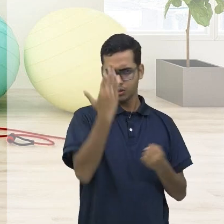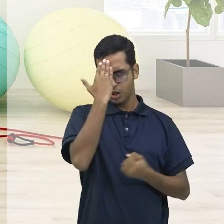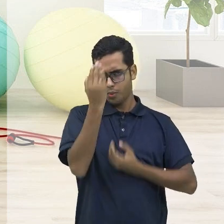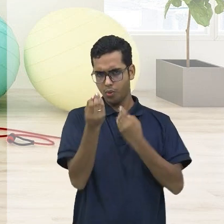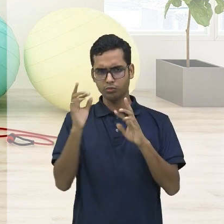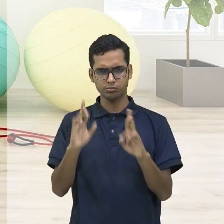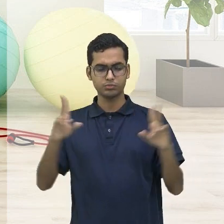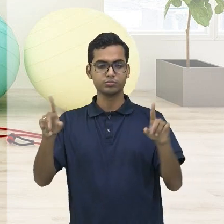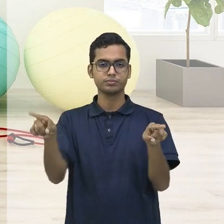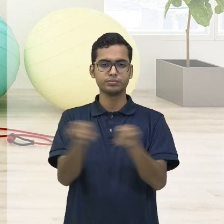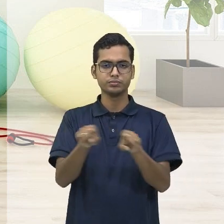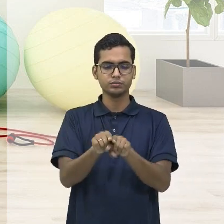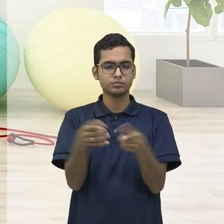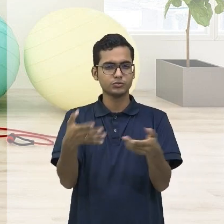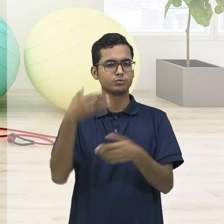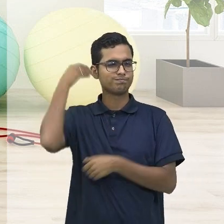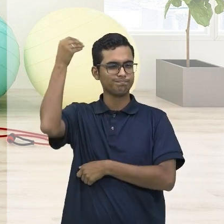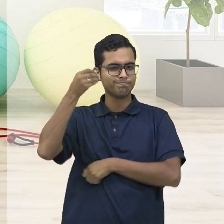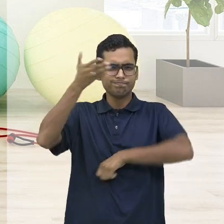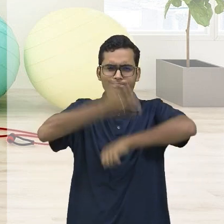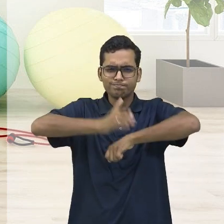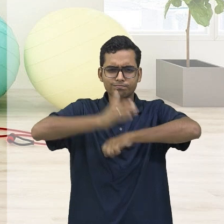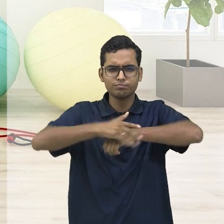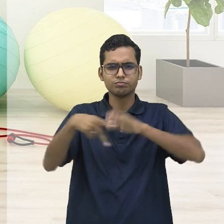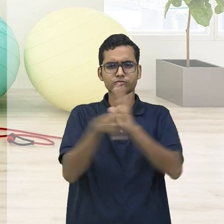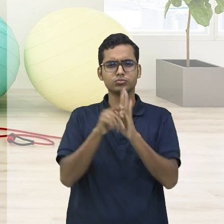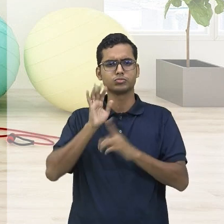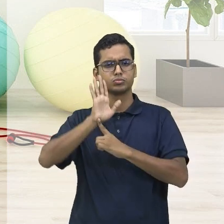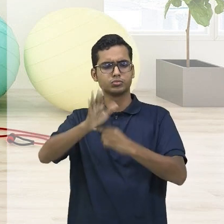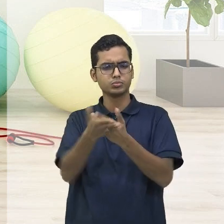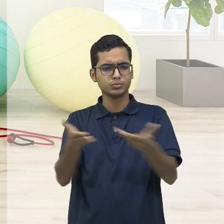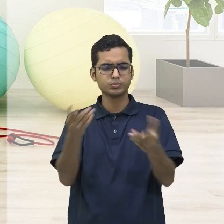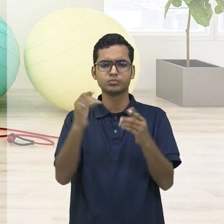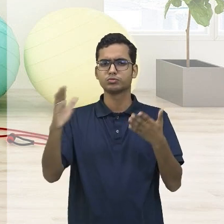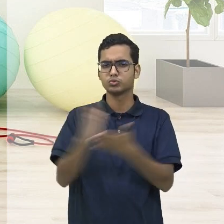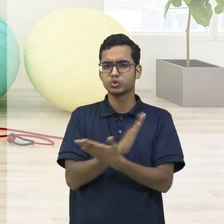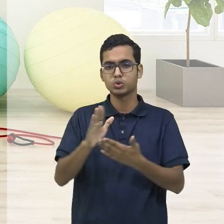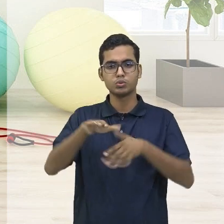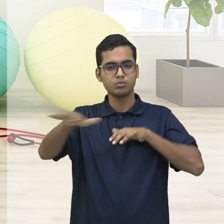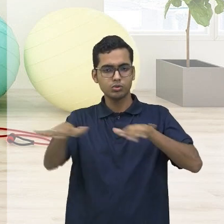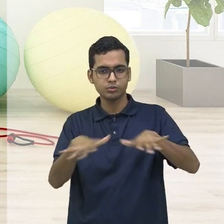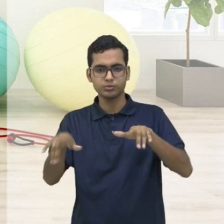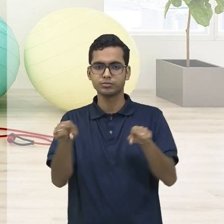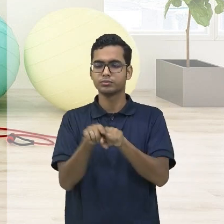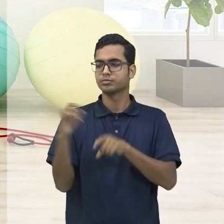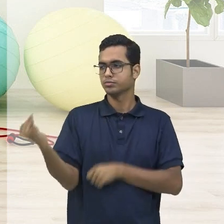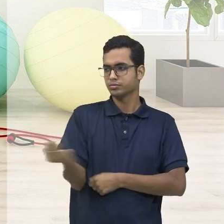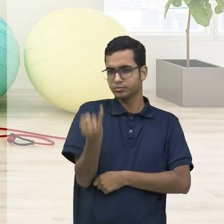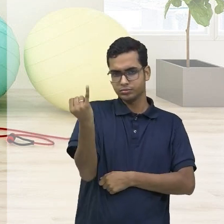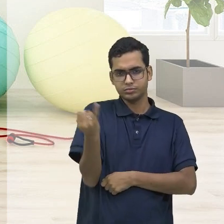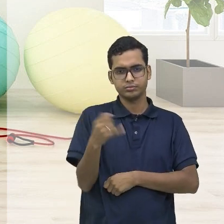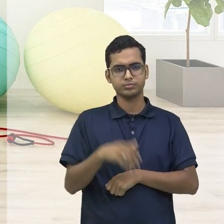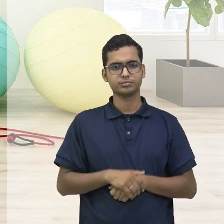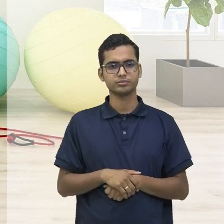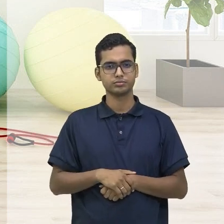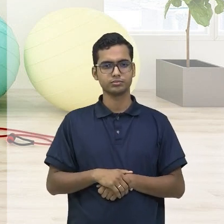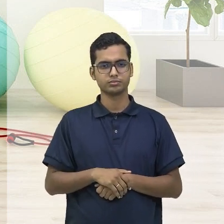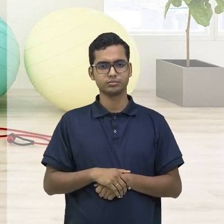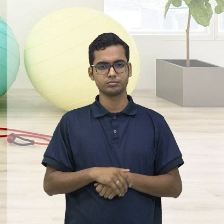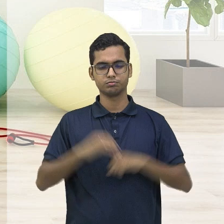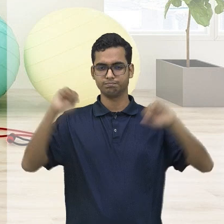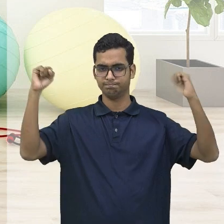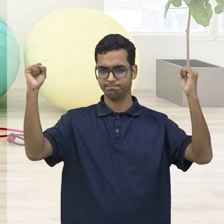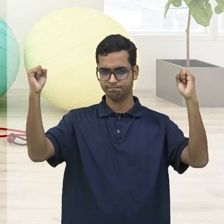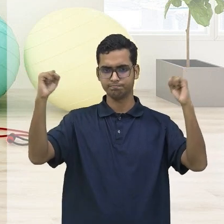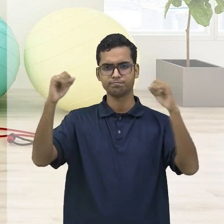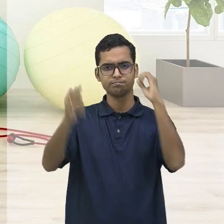Agora, para vocês experimentarem na prática, eu trouxe aqui alguns movimentos que são trabalhados no treinamento